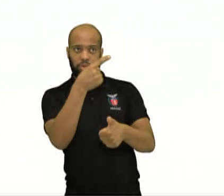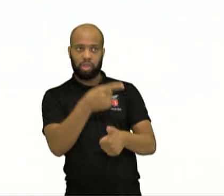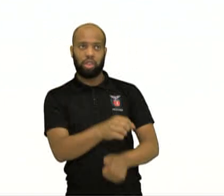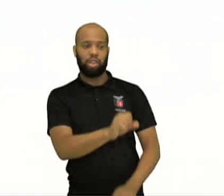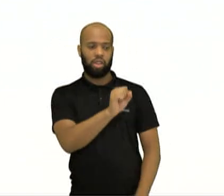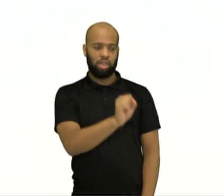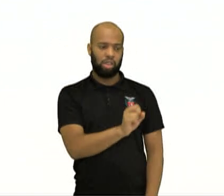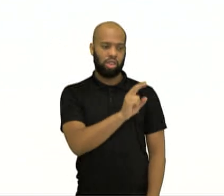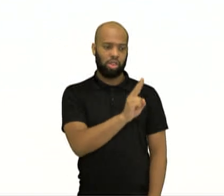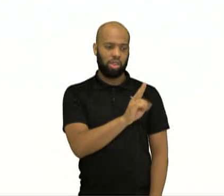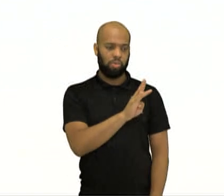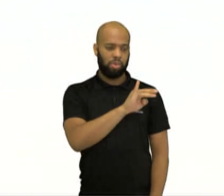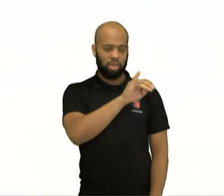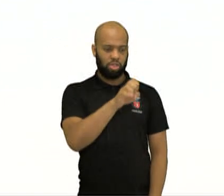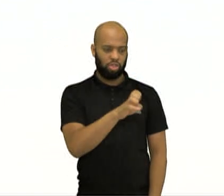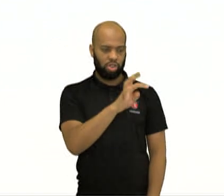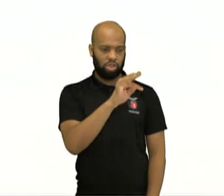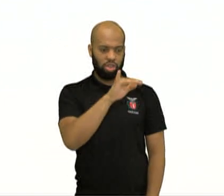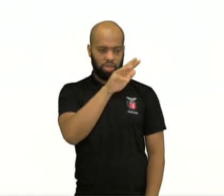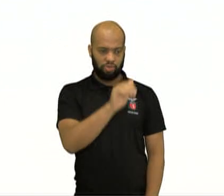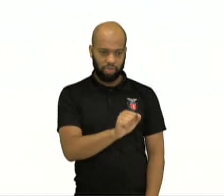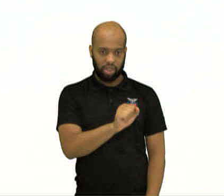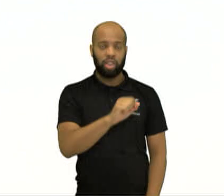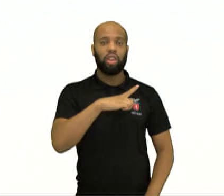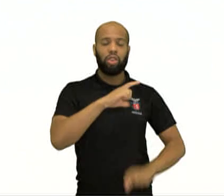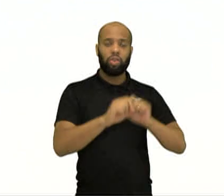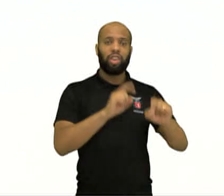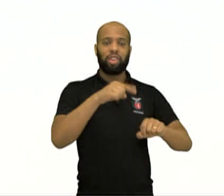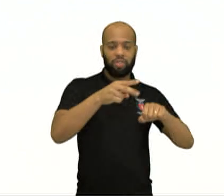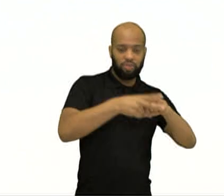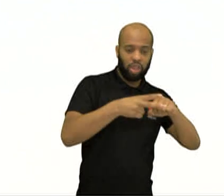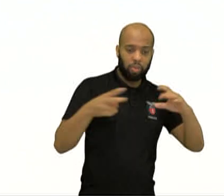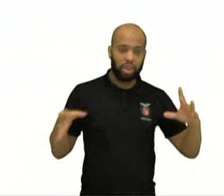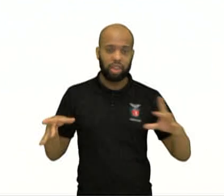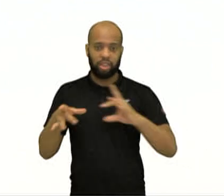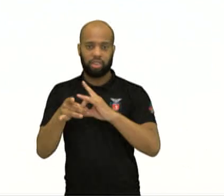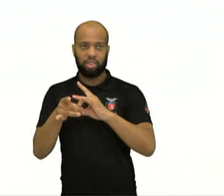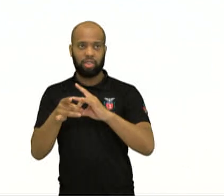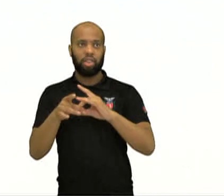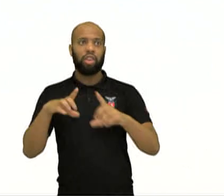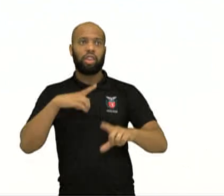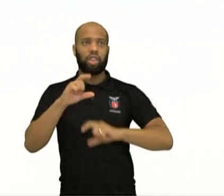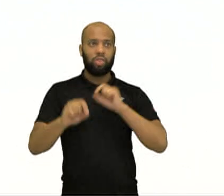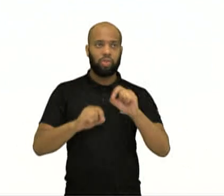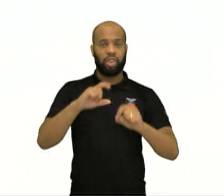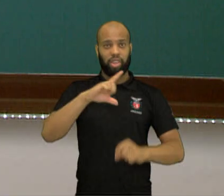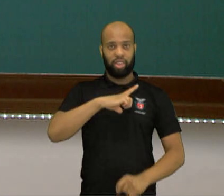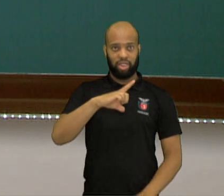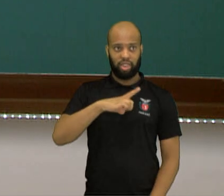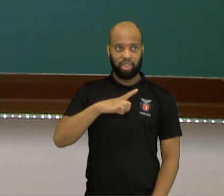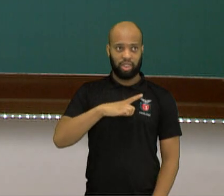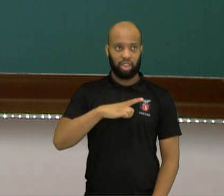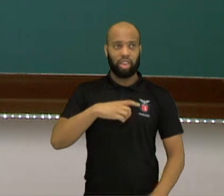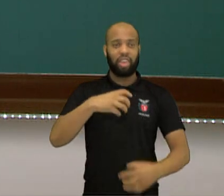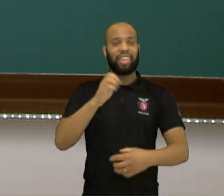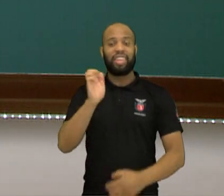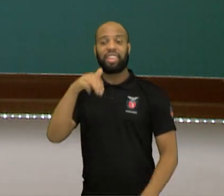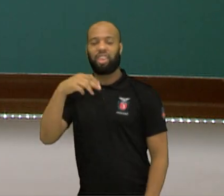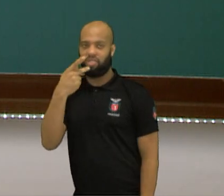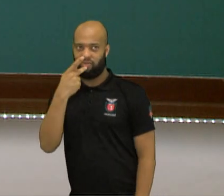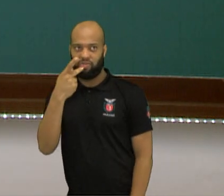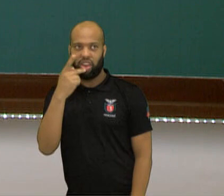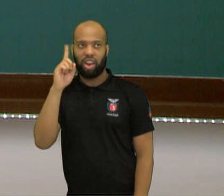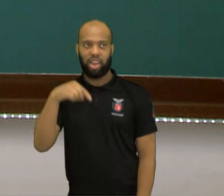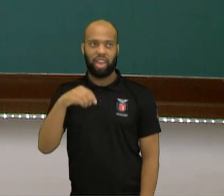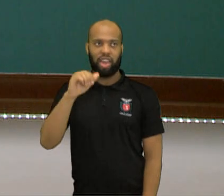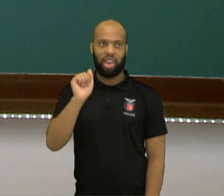verbo de ligação, ela será unipessoal e a voz passiva sintética ou analítica. Na